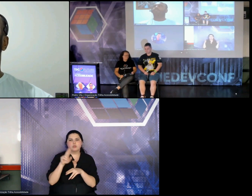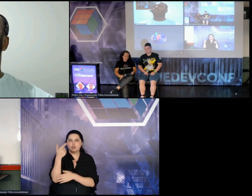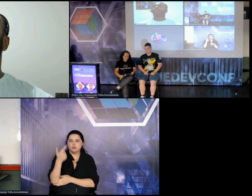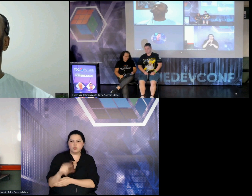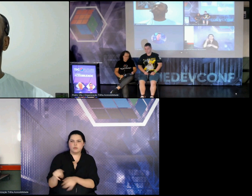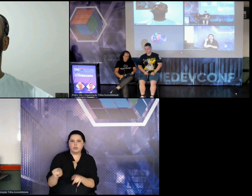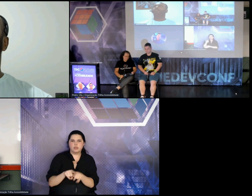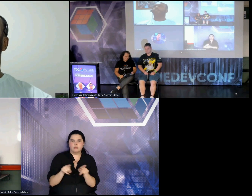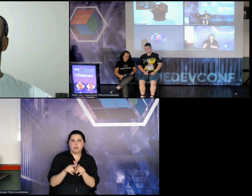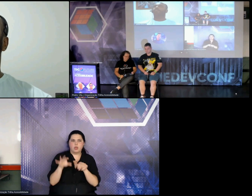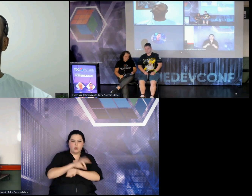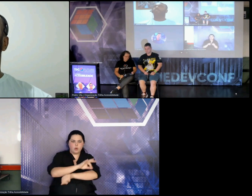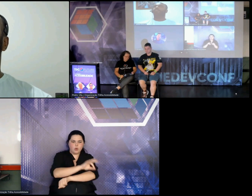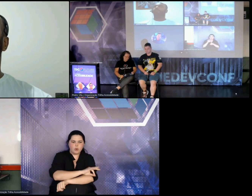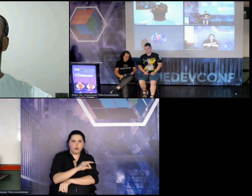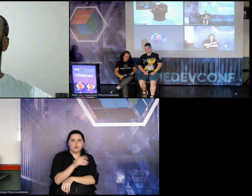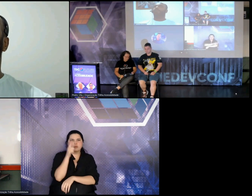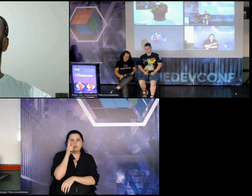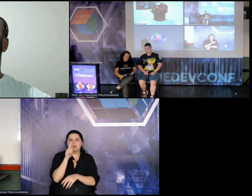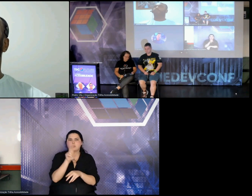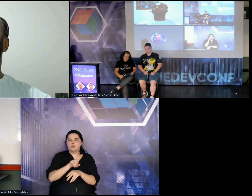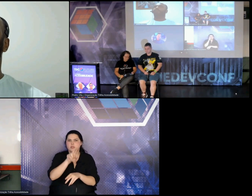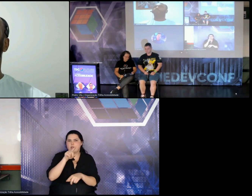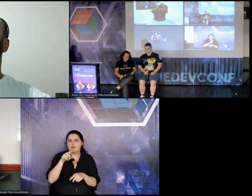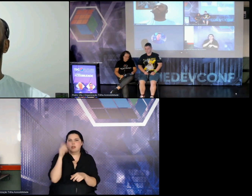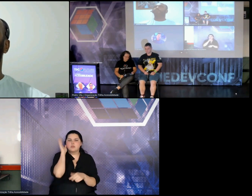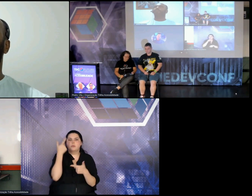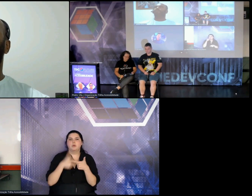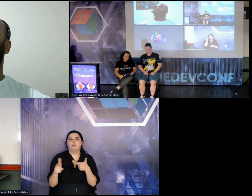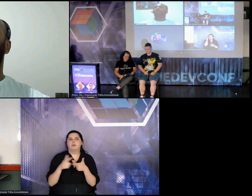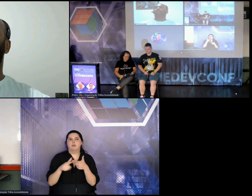de código, etc., né, para determinados problemas.